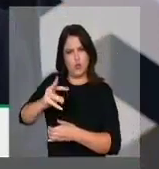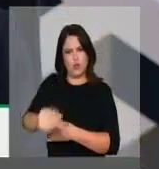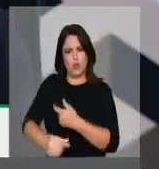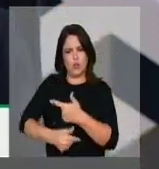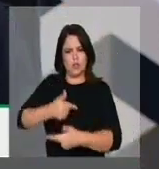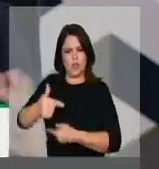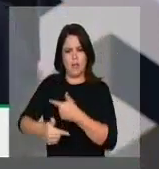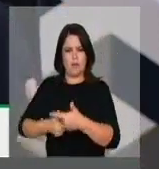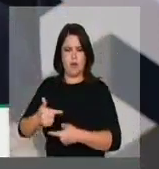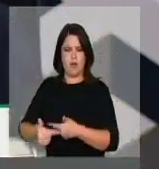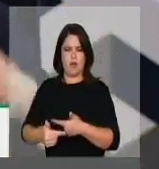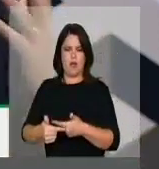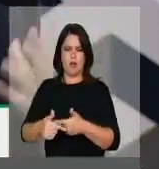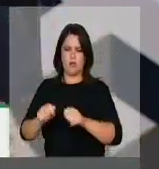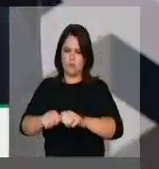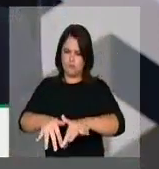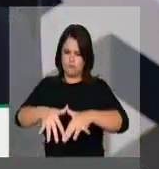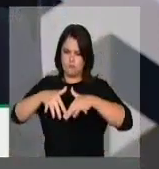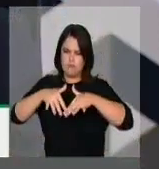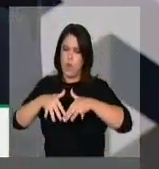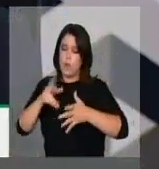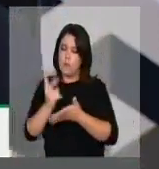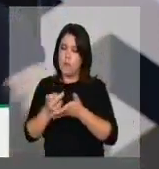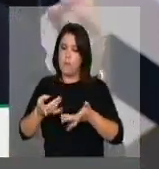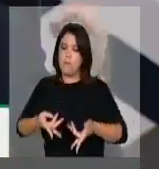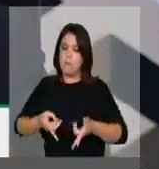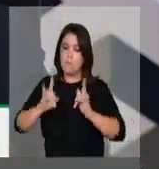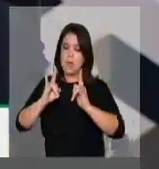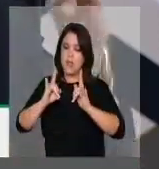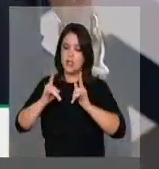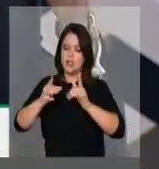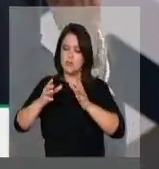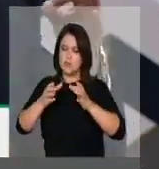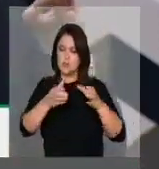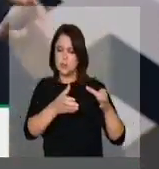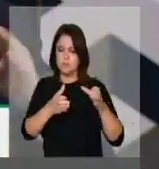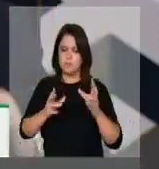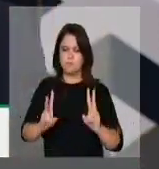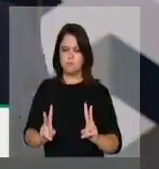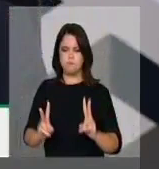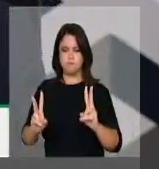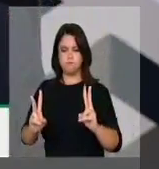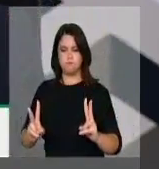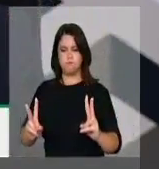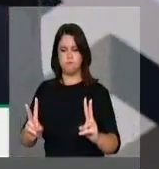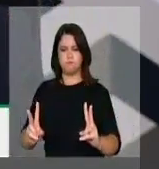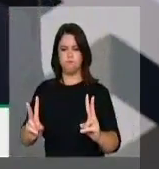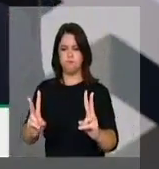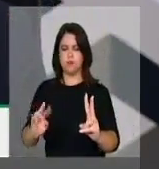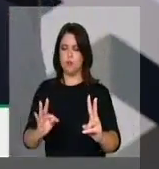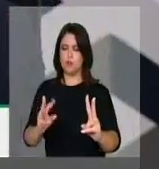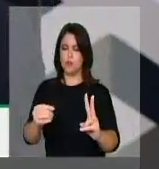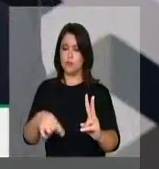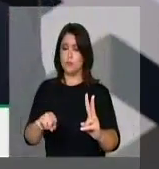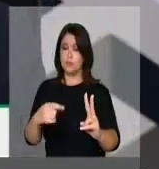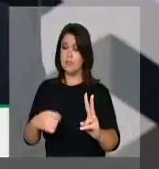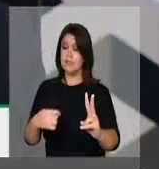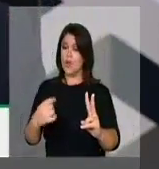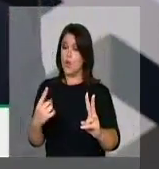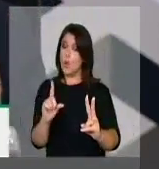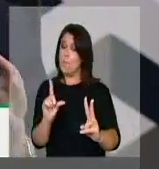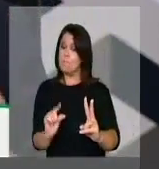todo esse anfiteatro, do prédio como um todo, colunas, vigas e assim por diante. Ou seja,